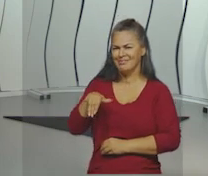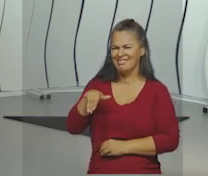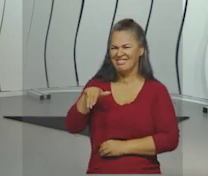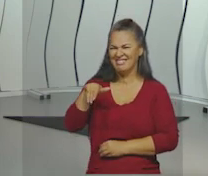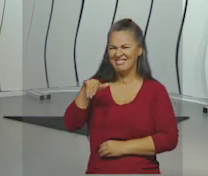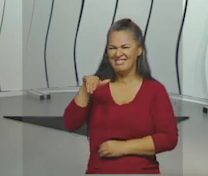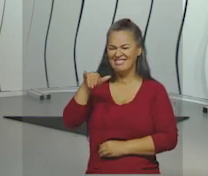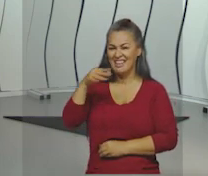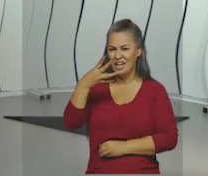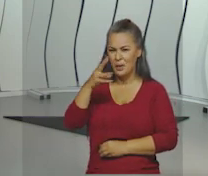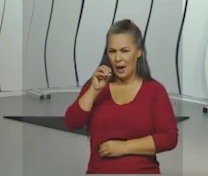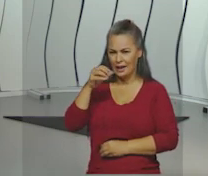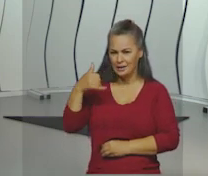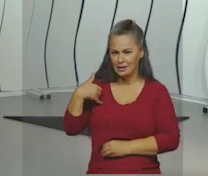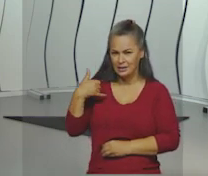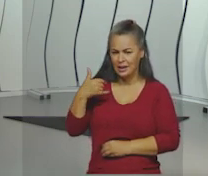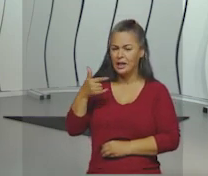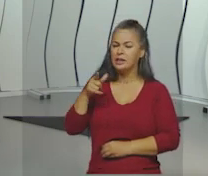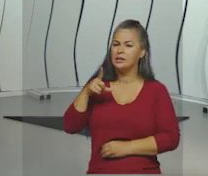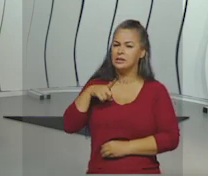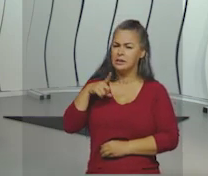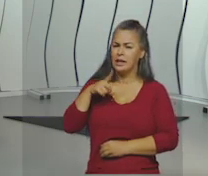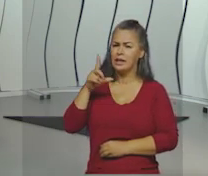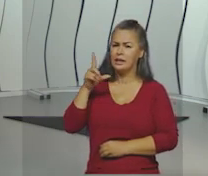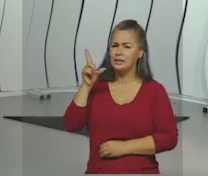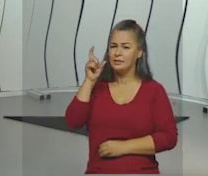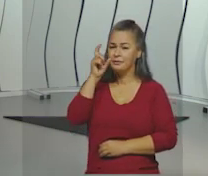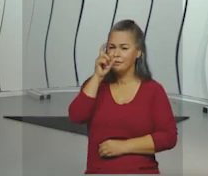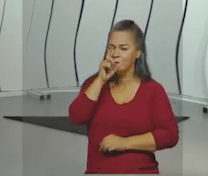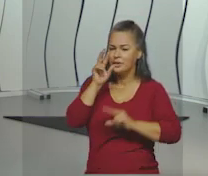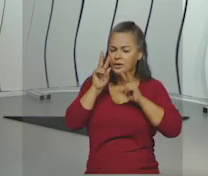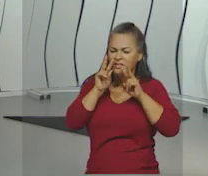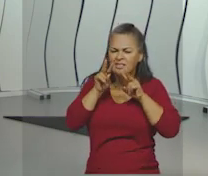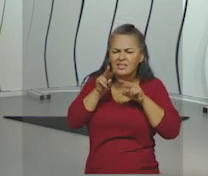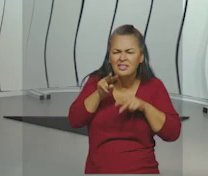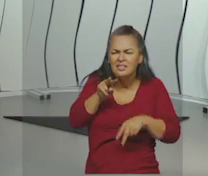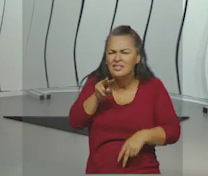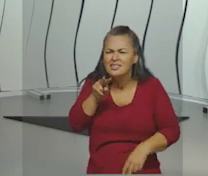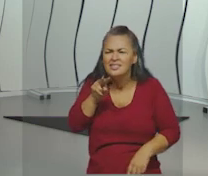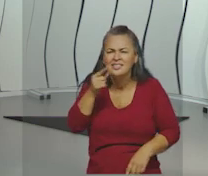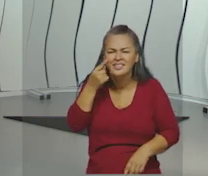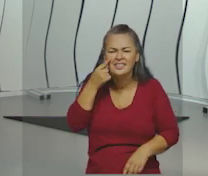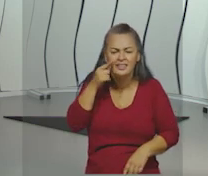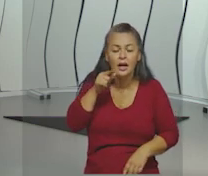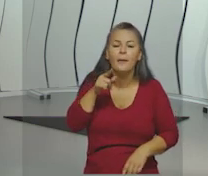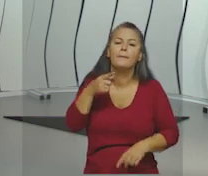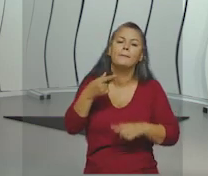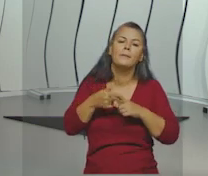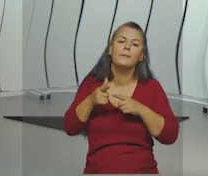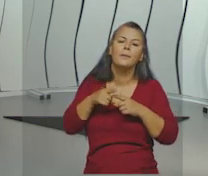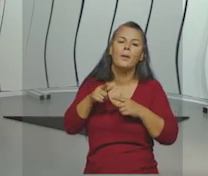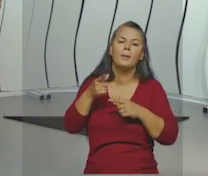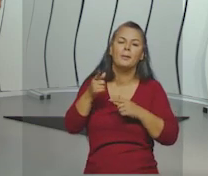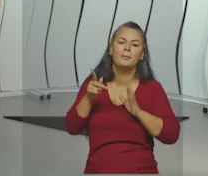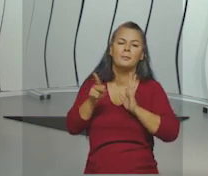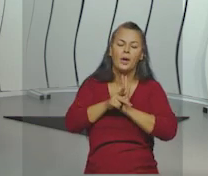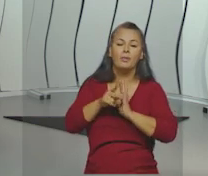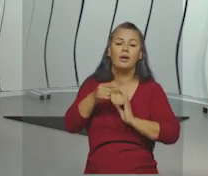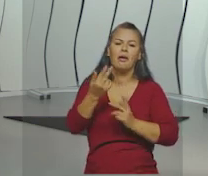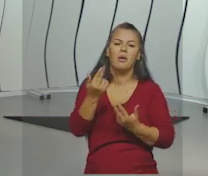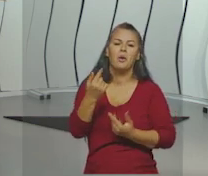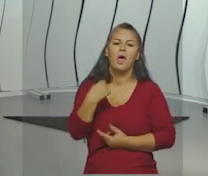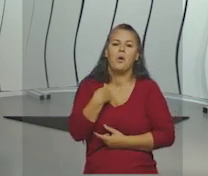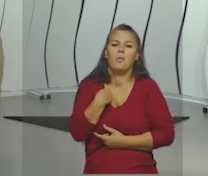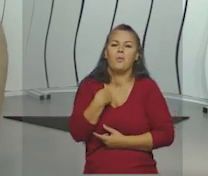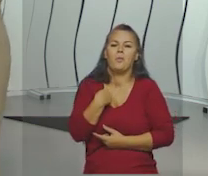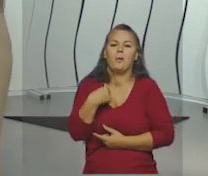já não consegue mais focar direito, né? Aproximar e afastar, tá? Isso é um problema visual que ocorre, já acontece comigo. Eu tenho que ir